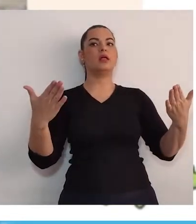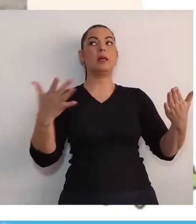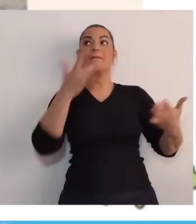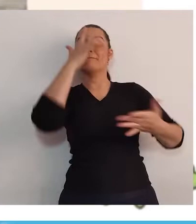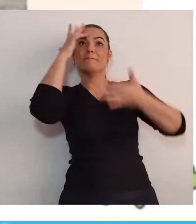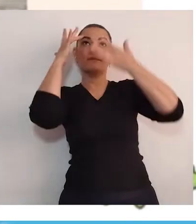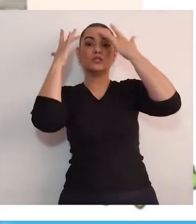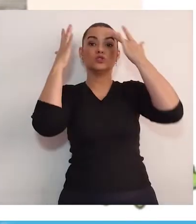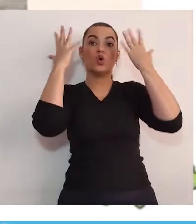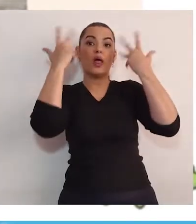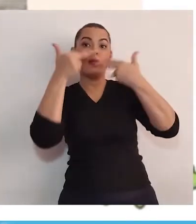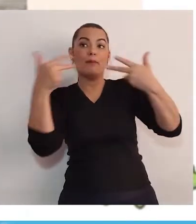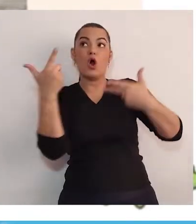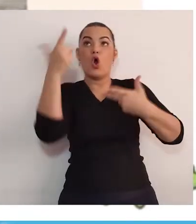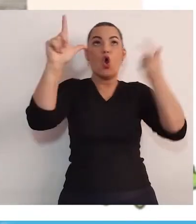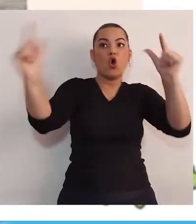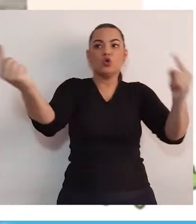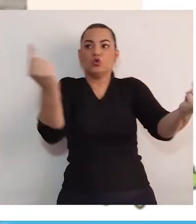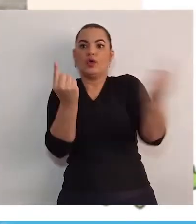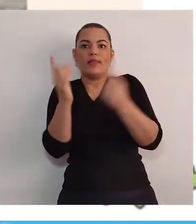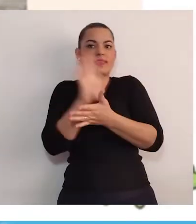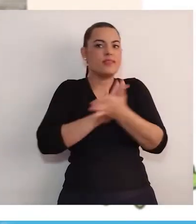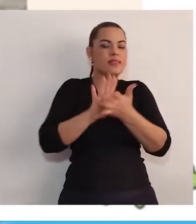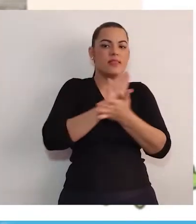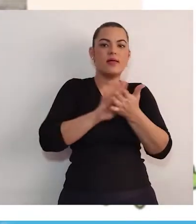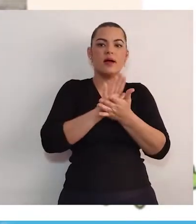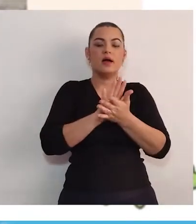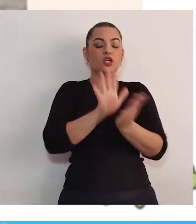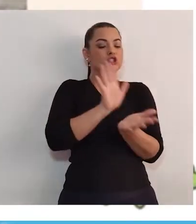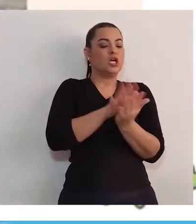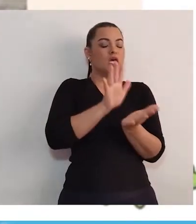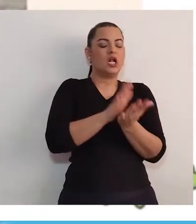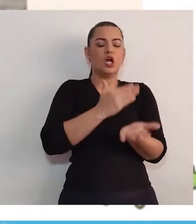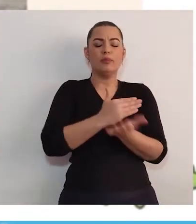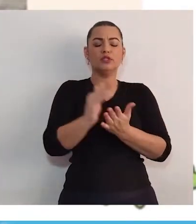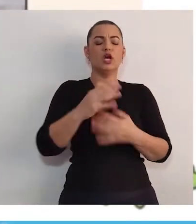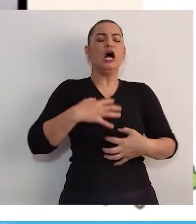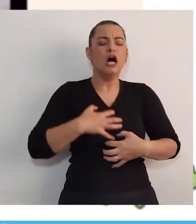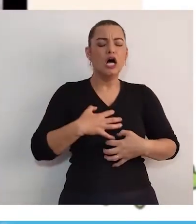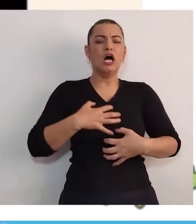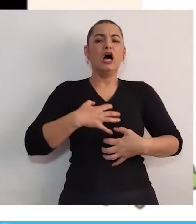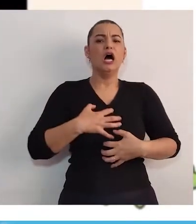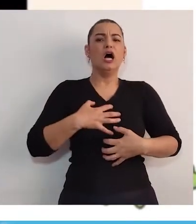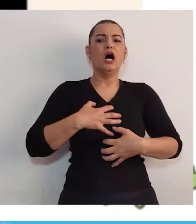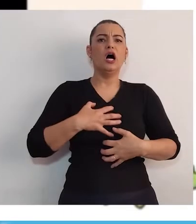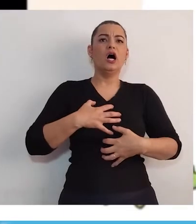chegar, o jacaré mufou e começou a ofegar.